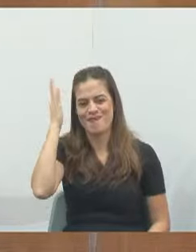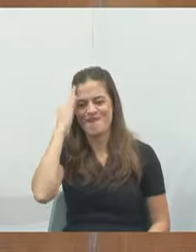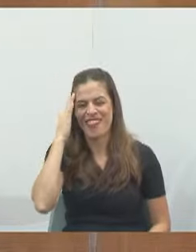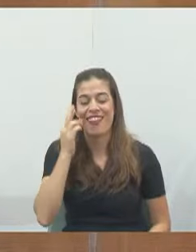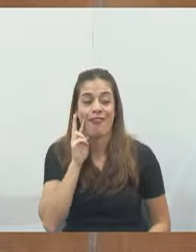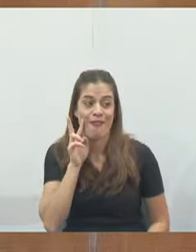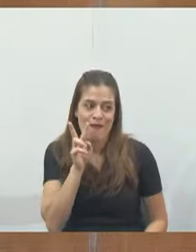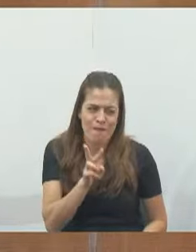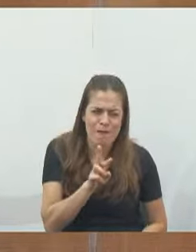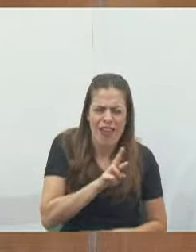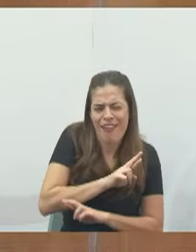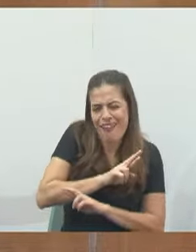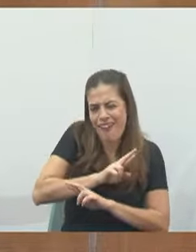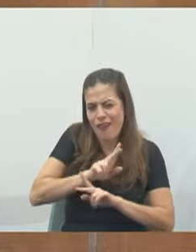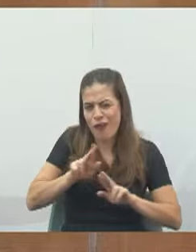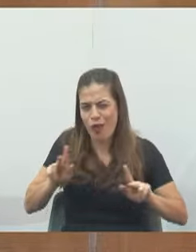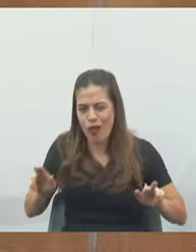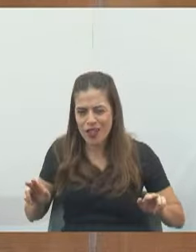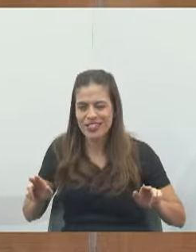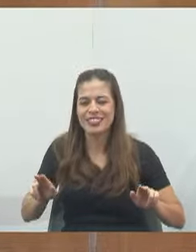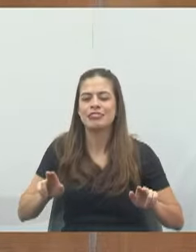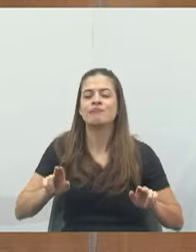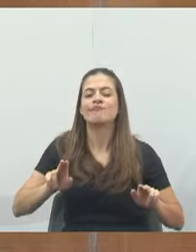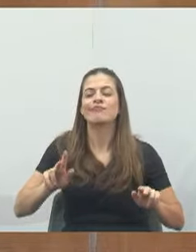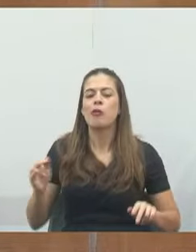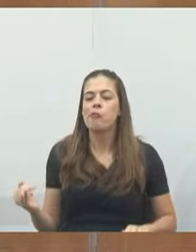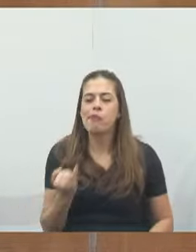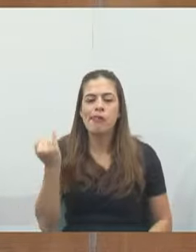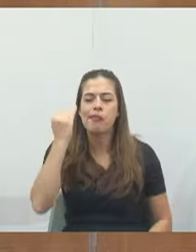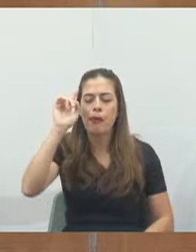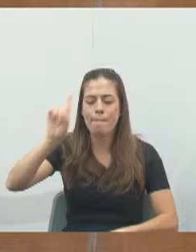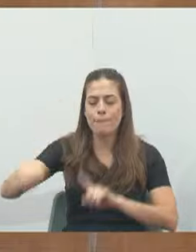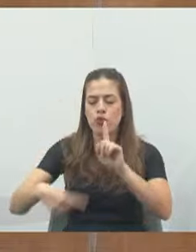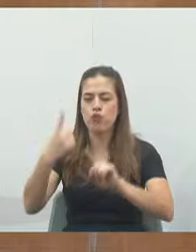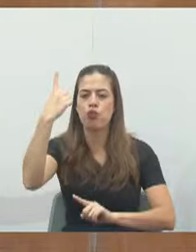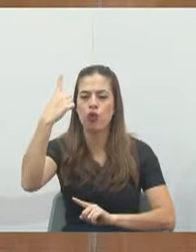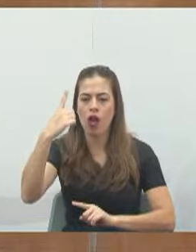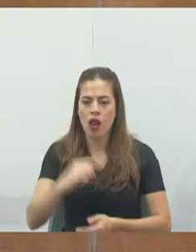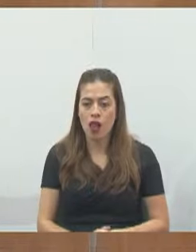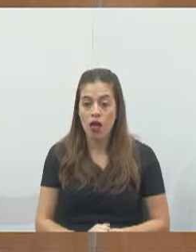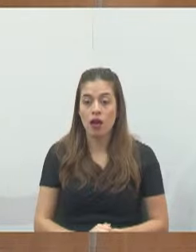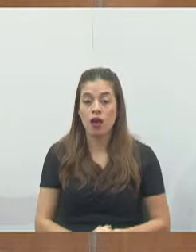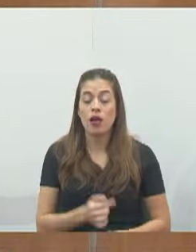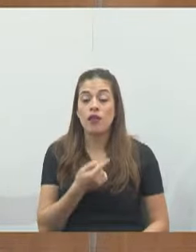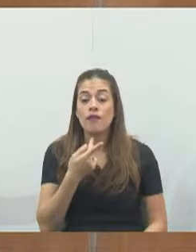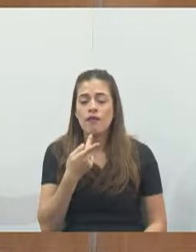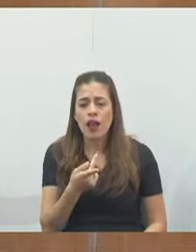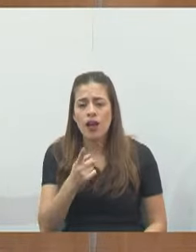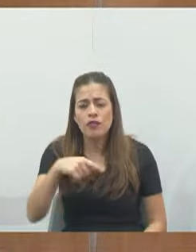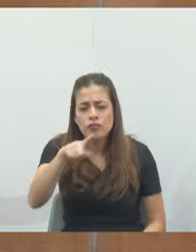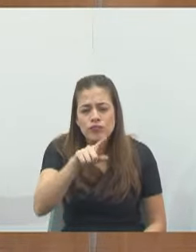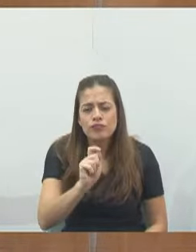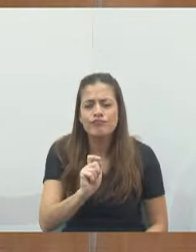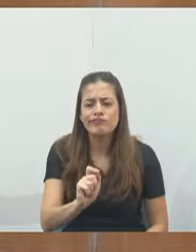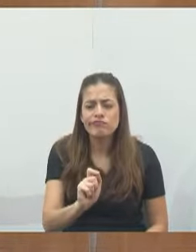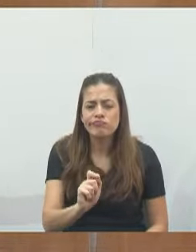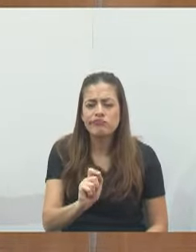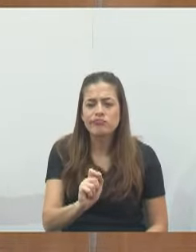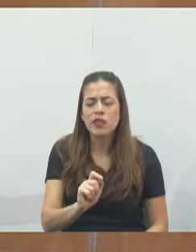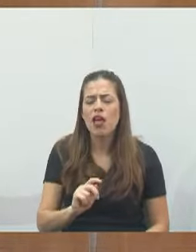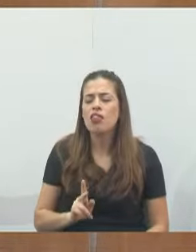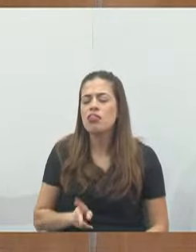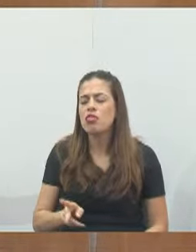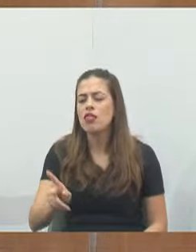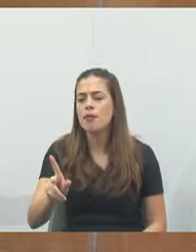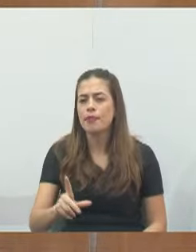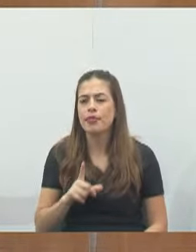extremamente inovadoras. Mas uma coisa que eu quero dizer para vocês é assim: todas as vezes